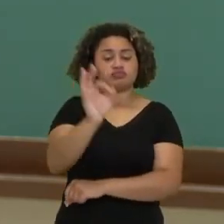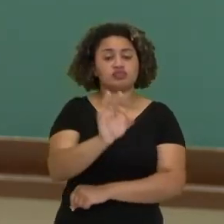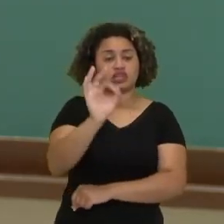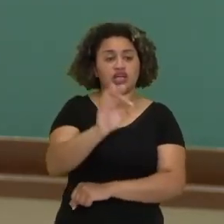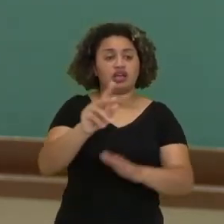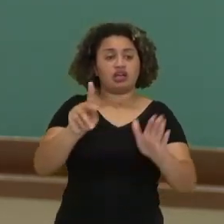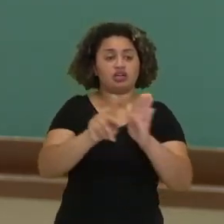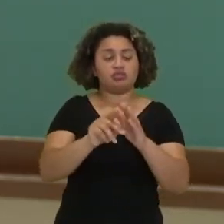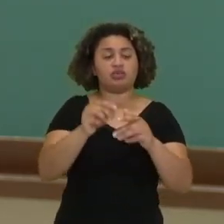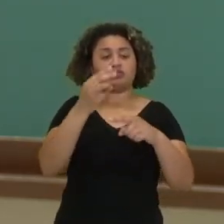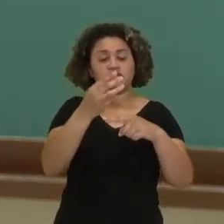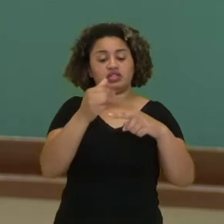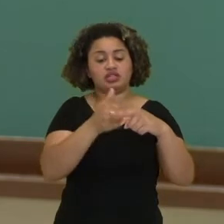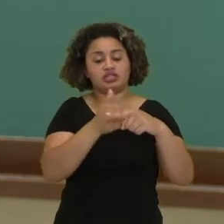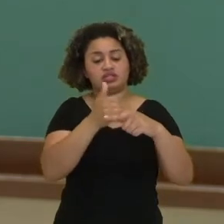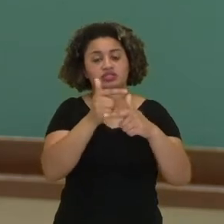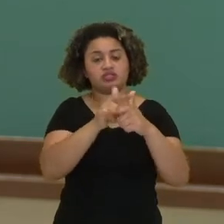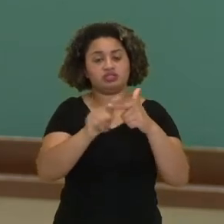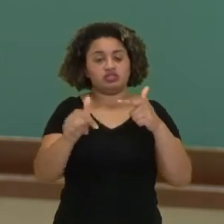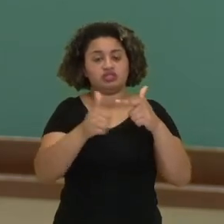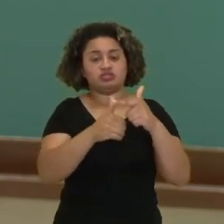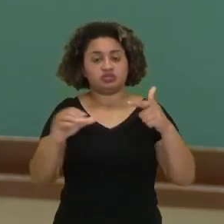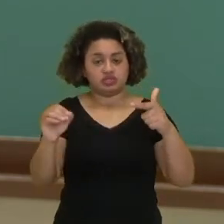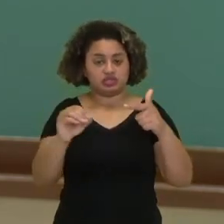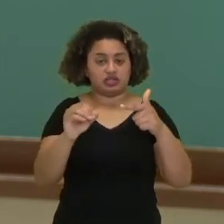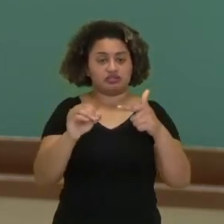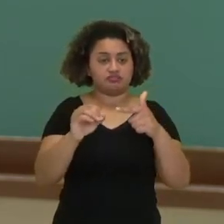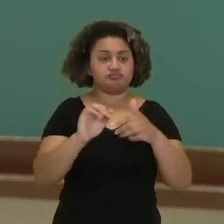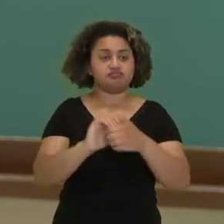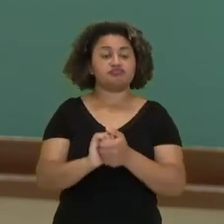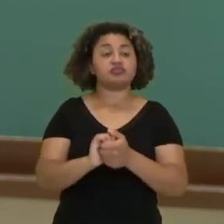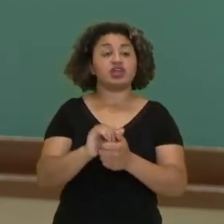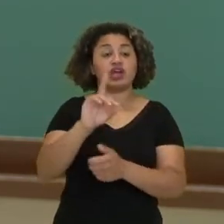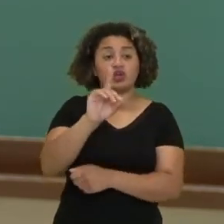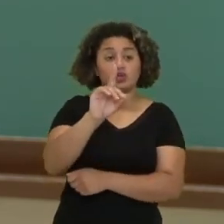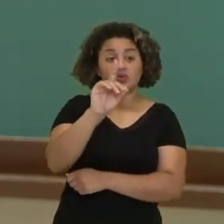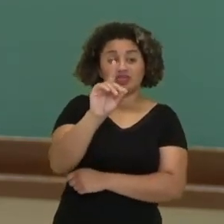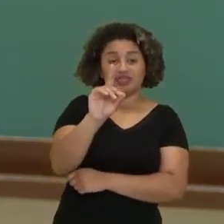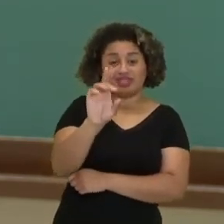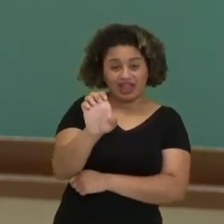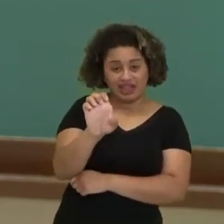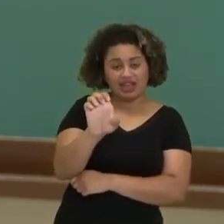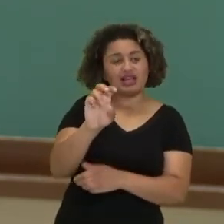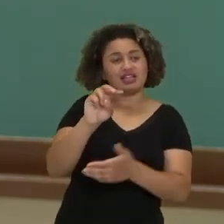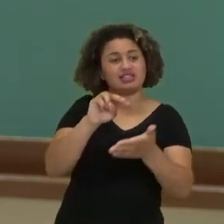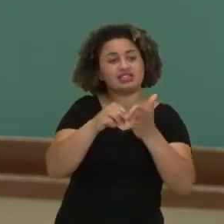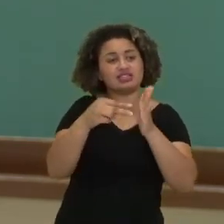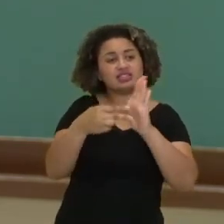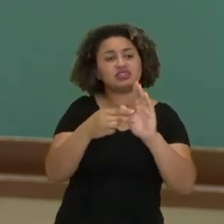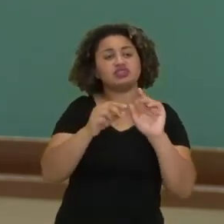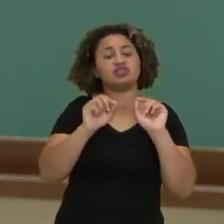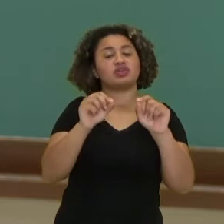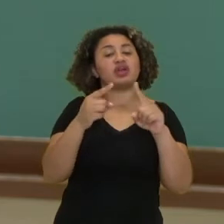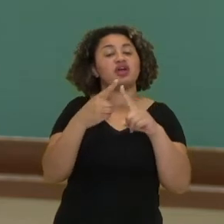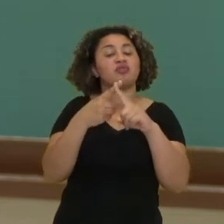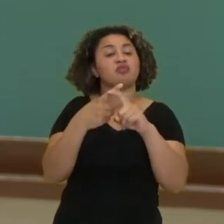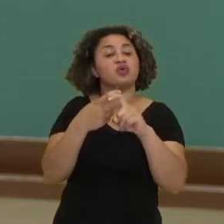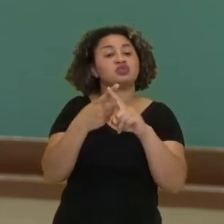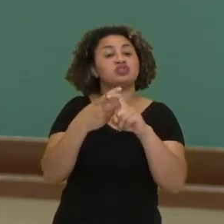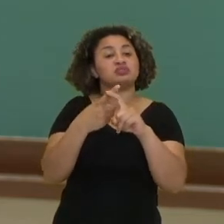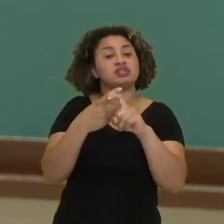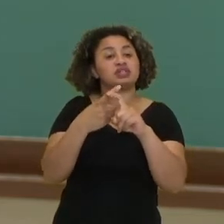a 3 dividido por 100. Esse Dzinho, pessoal, sempre que aparece esse D, ele remete à